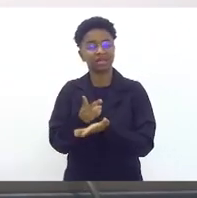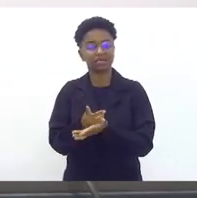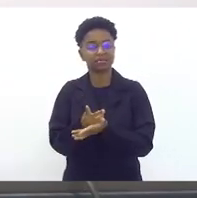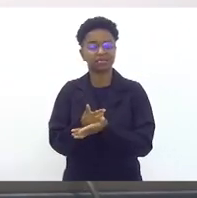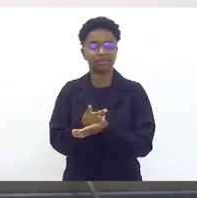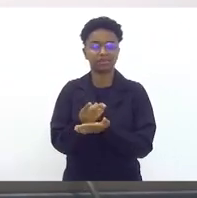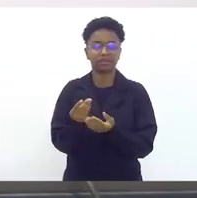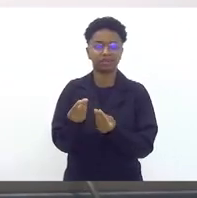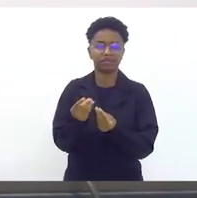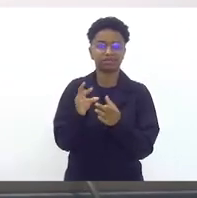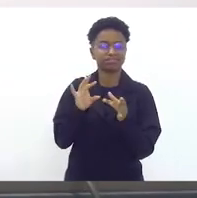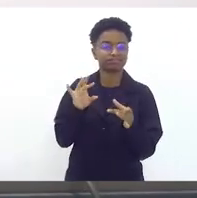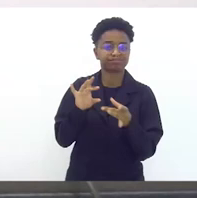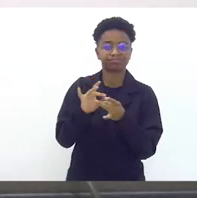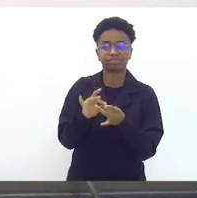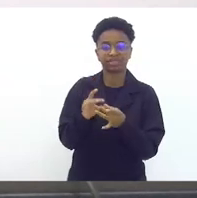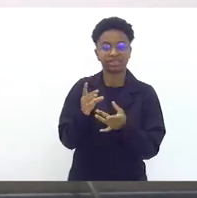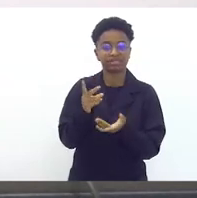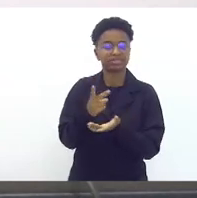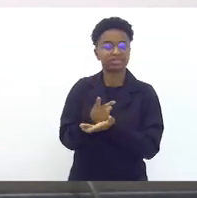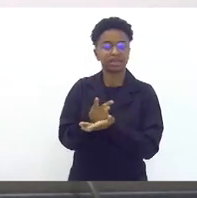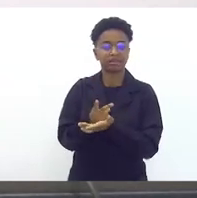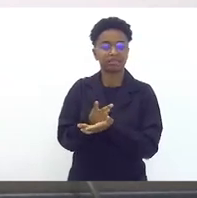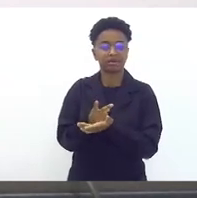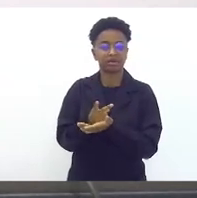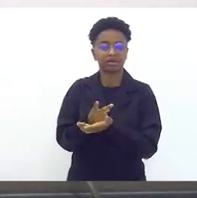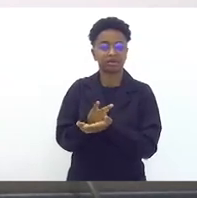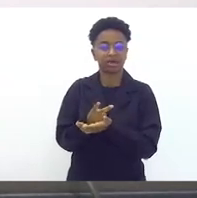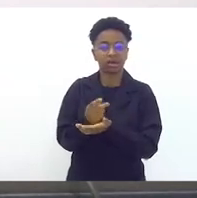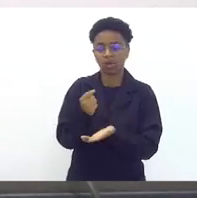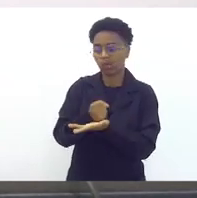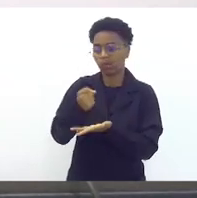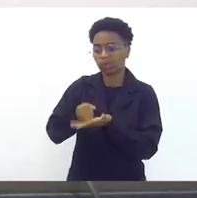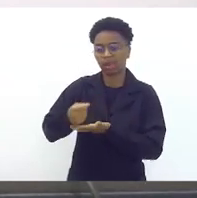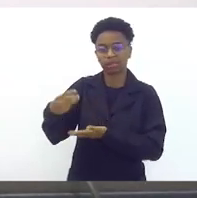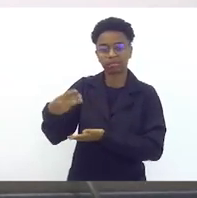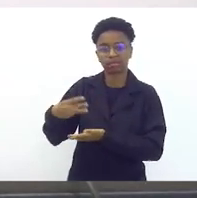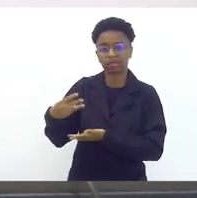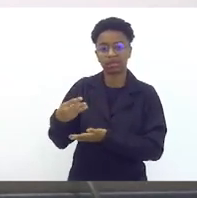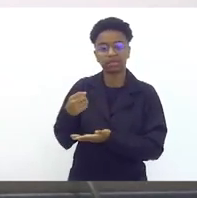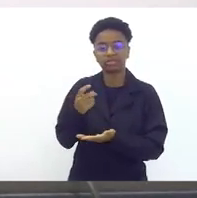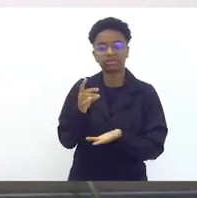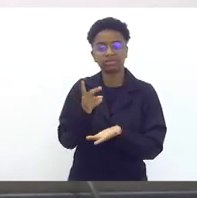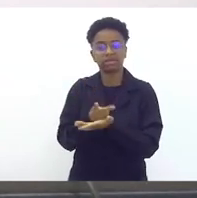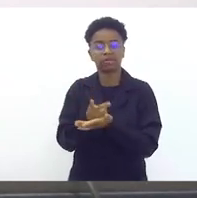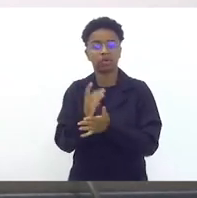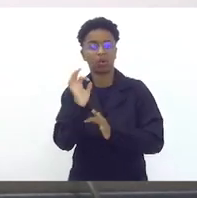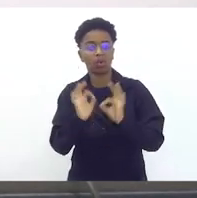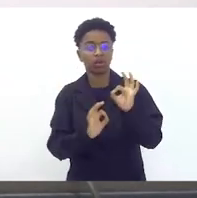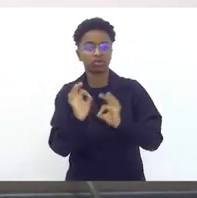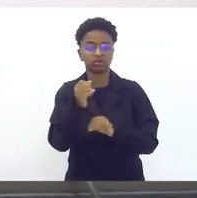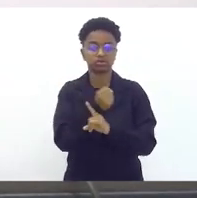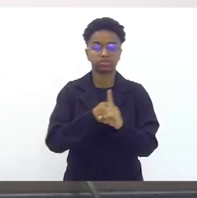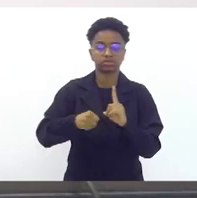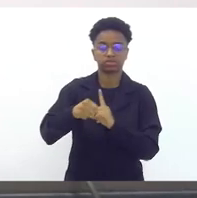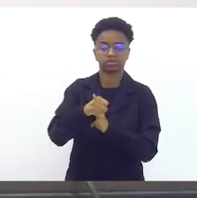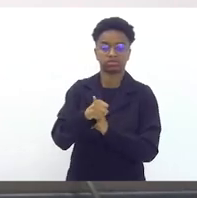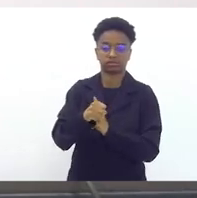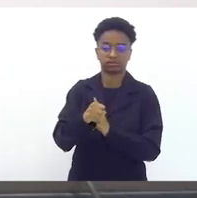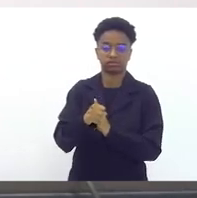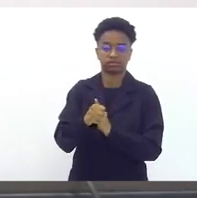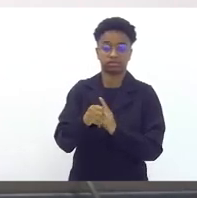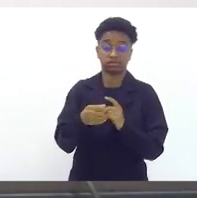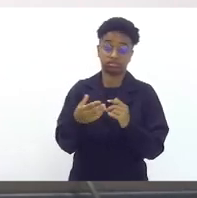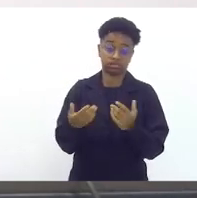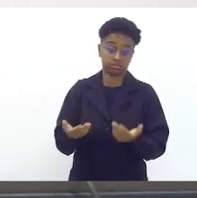respaldando, né, nas terceirizações, nas organizações sociais,